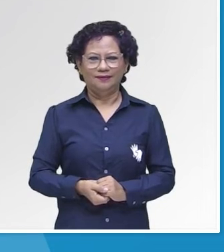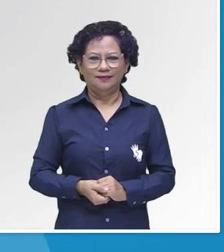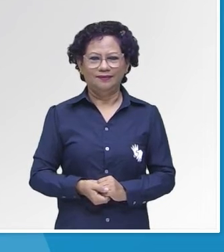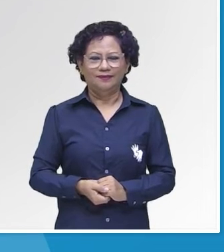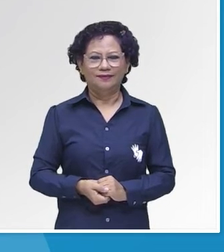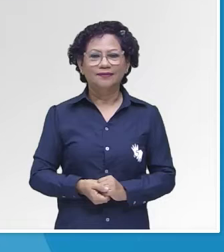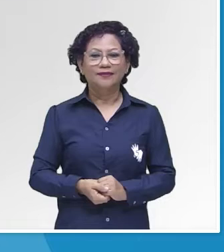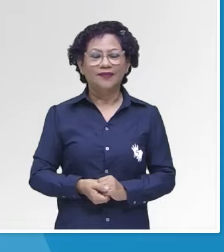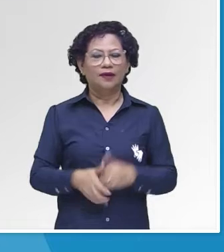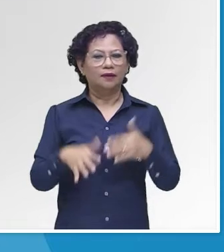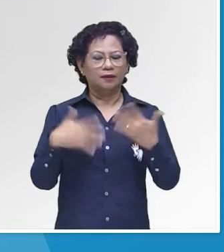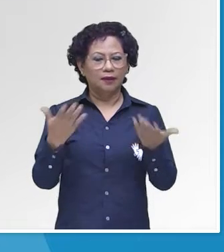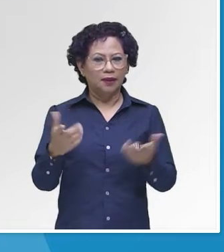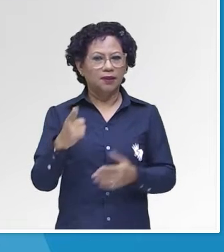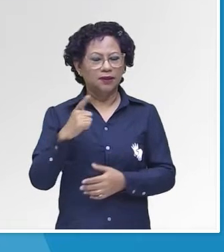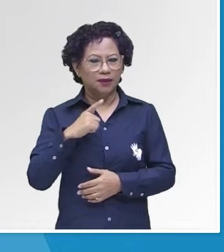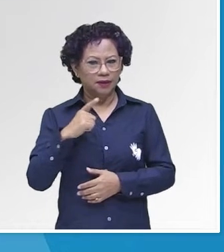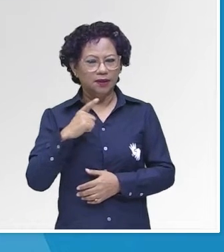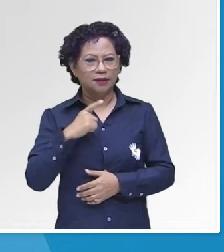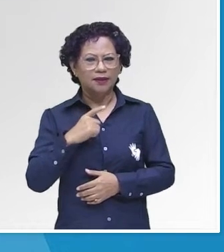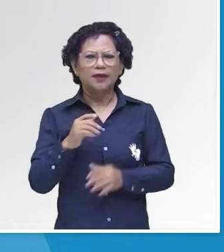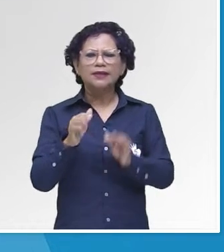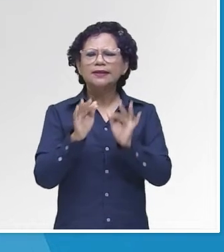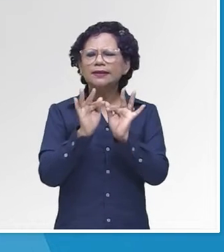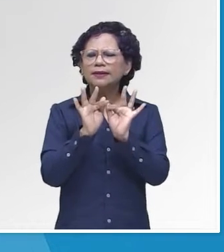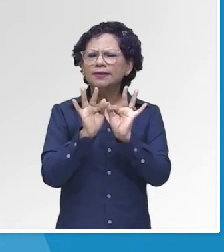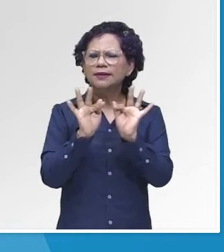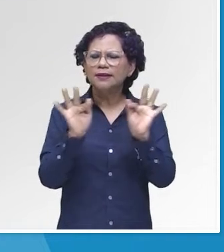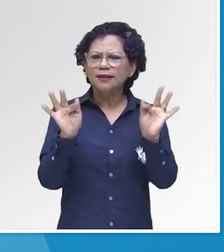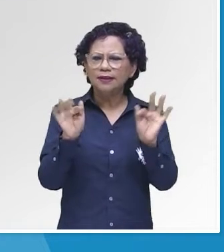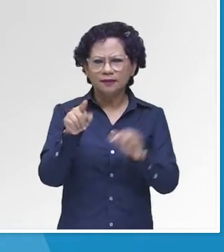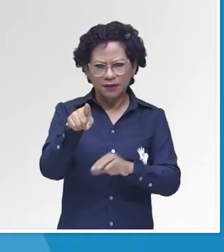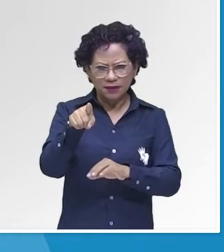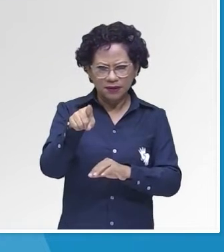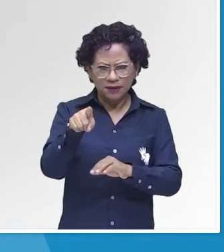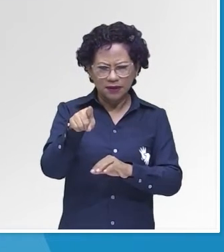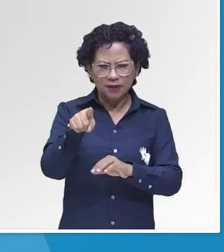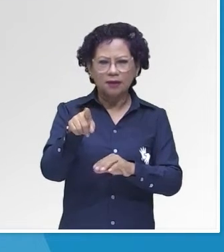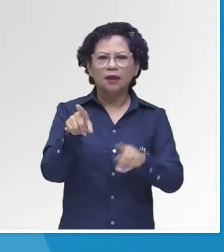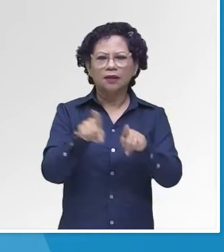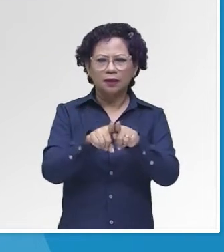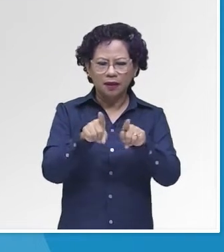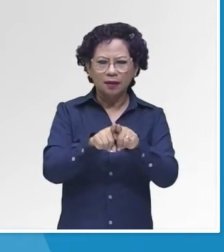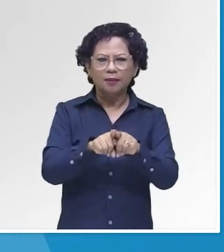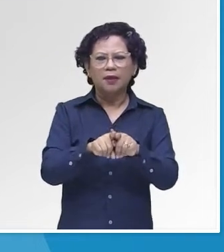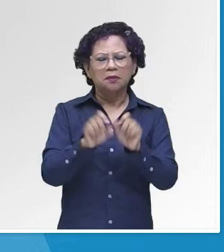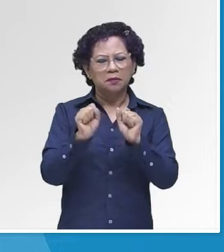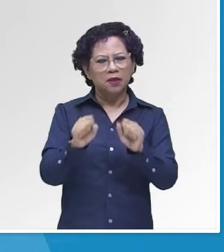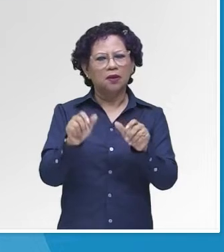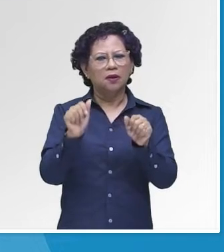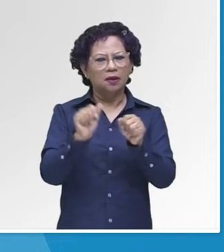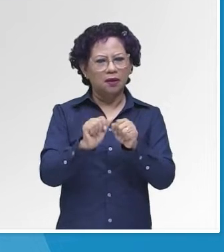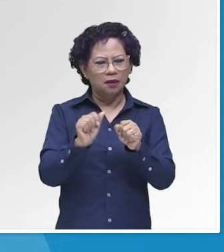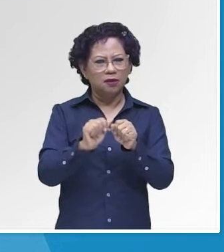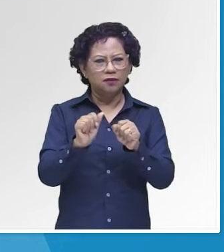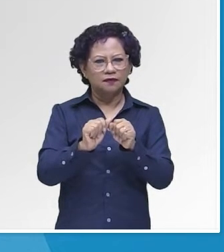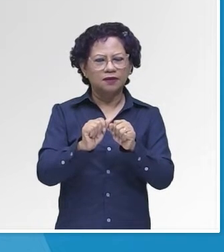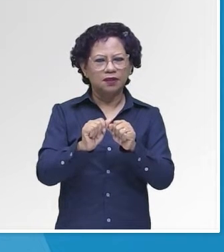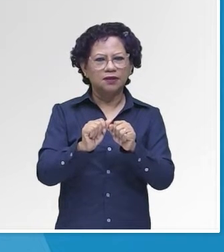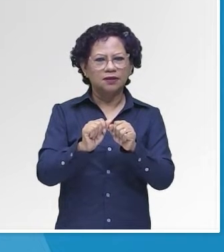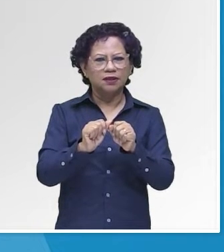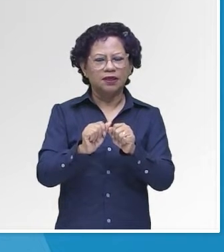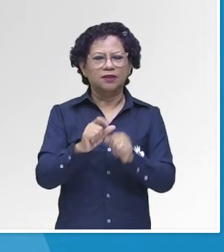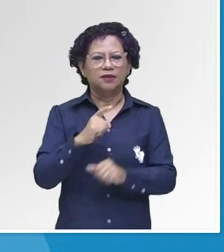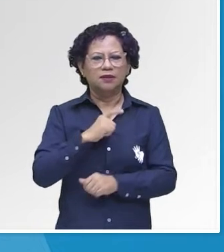Então temos aí uma situação bem simples, Vocês também podem aplicar para o universo de vocês, porém nós temos aí 4 personagens,